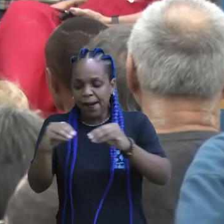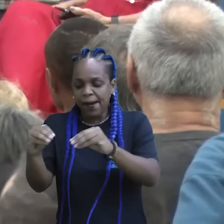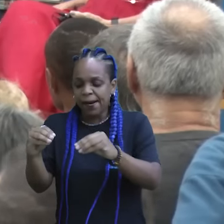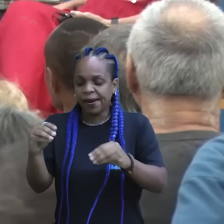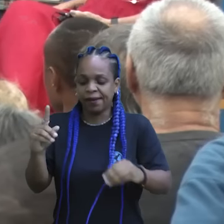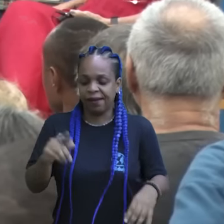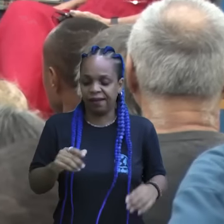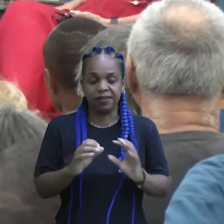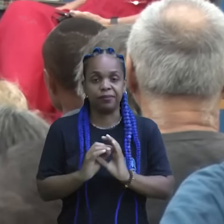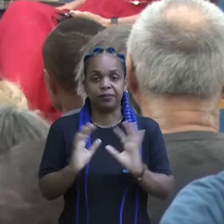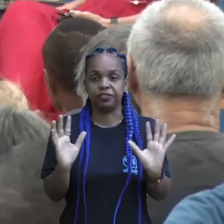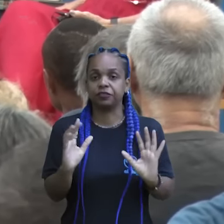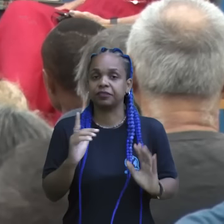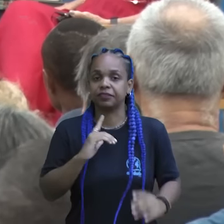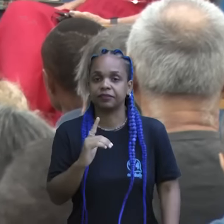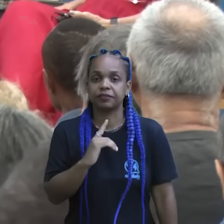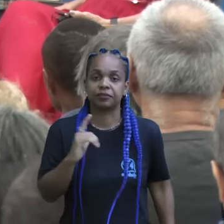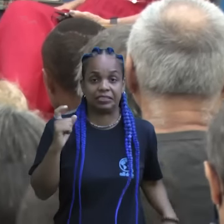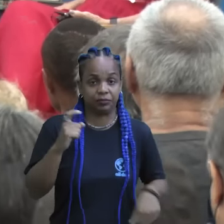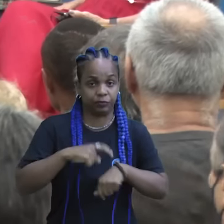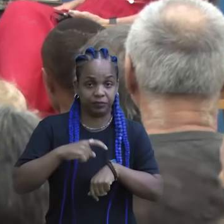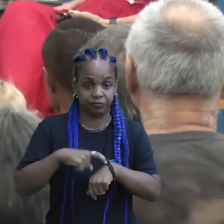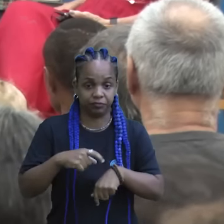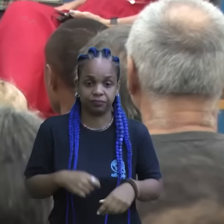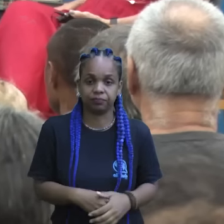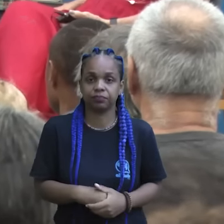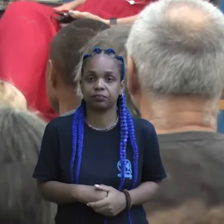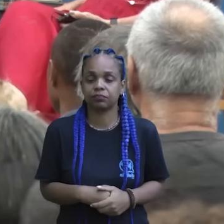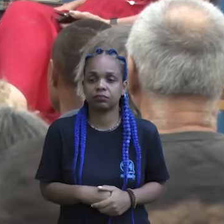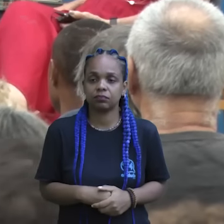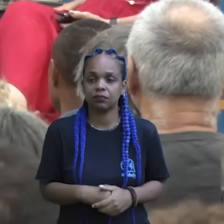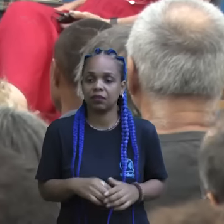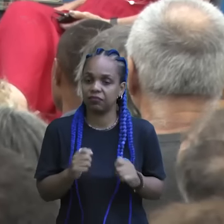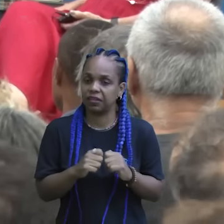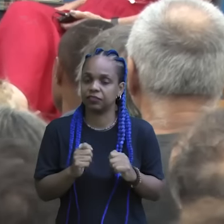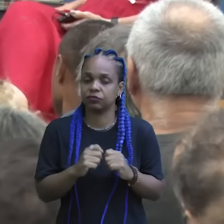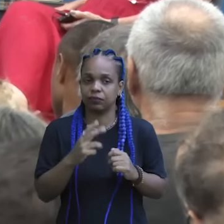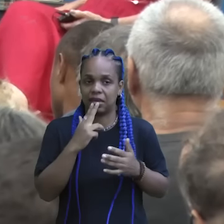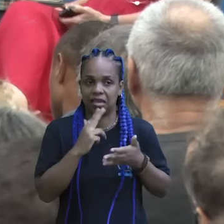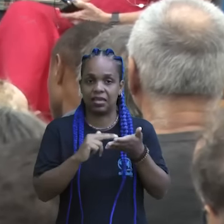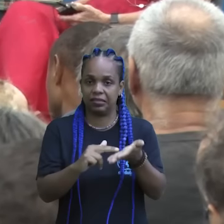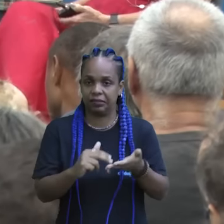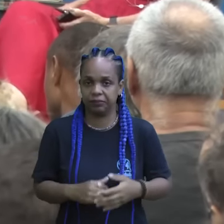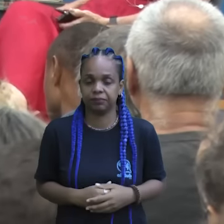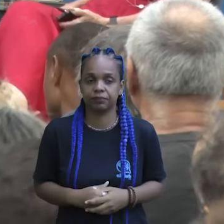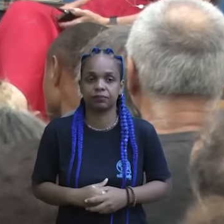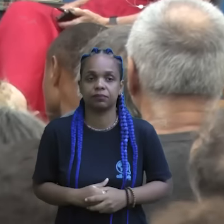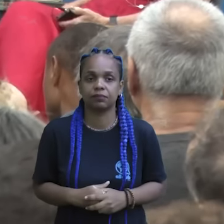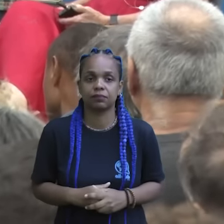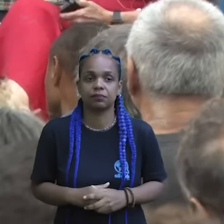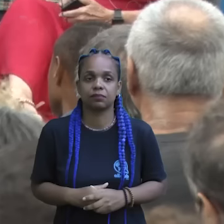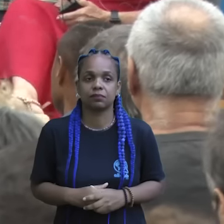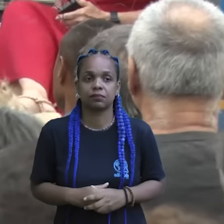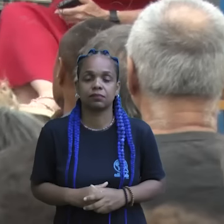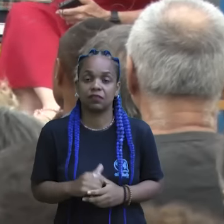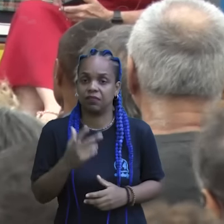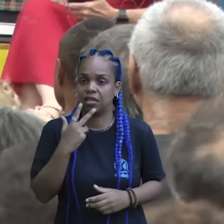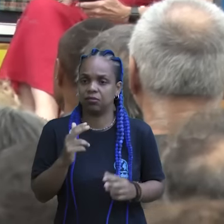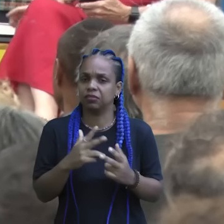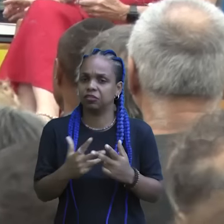lá no volume das correspondências. E discute qual o fundamento, né, da beleza, né, da feiura. O que distingue uma pessoa feia? O